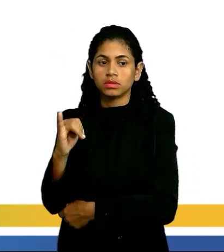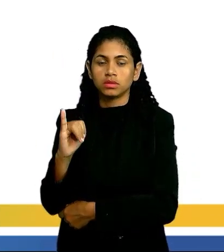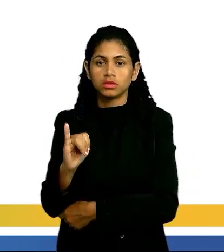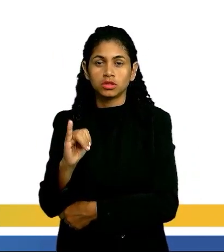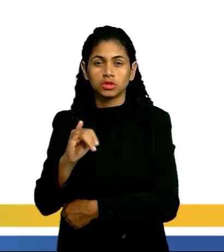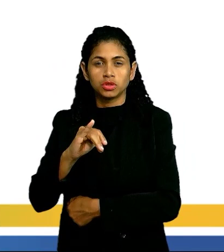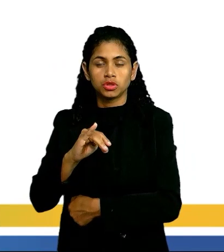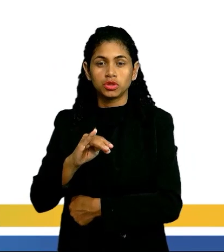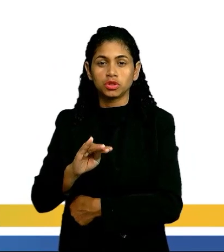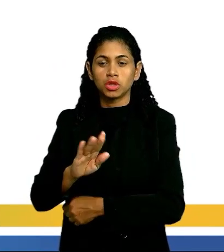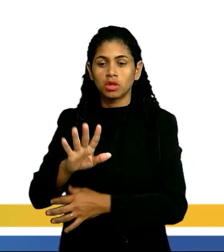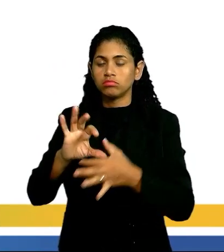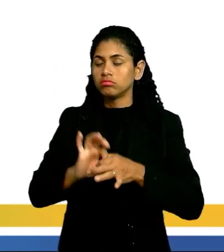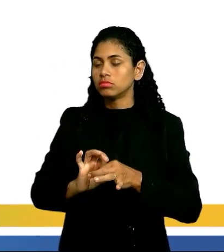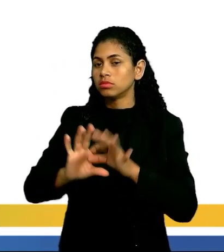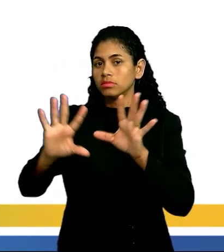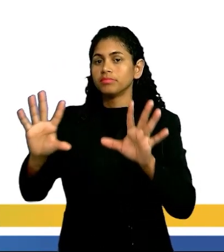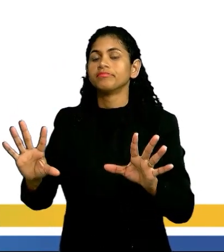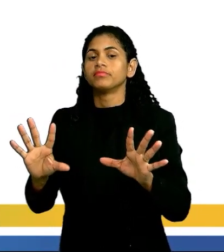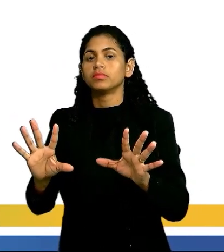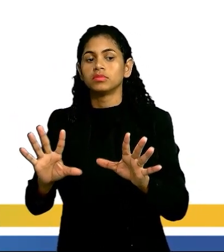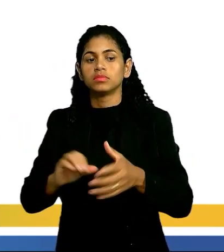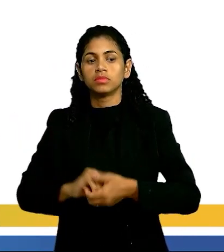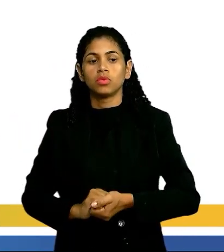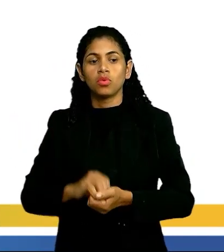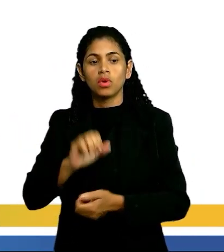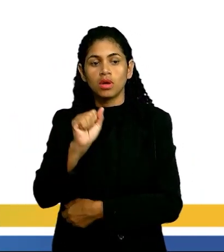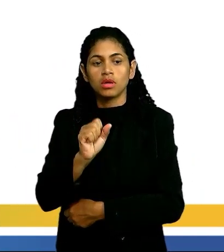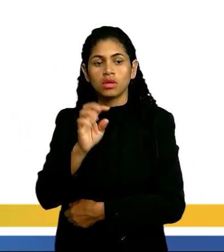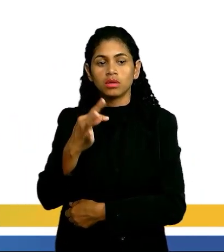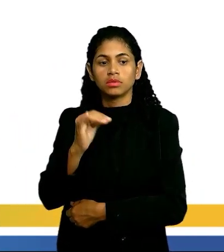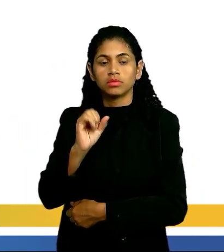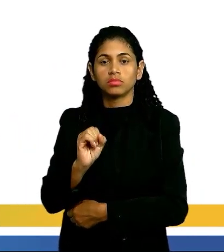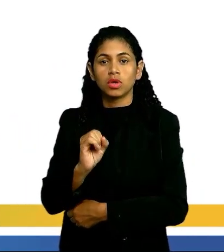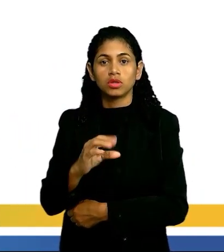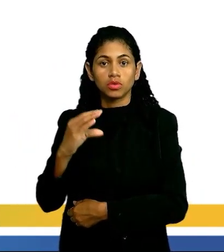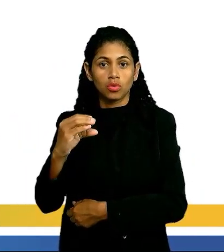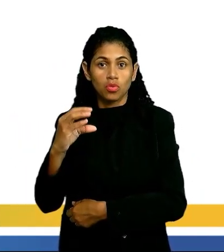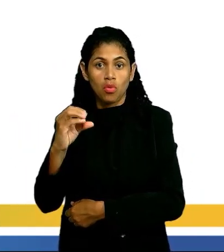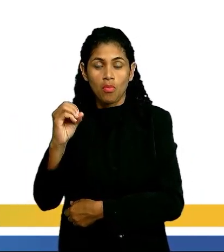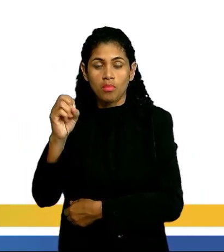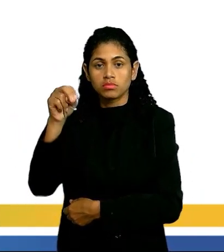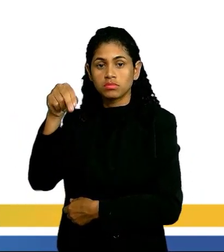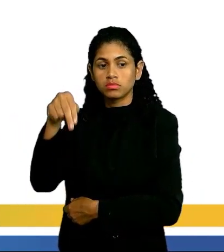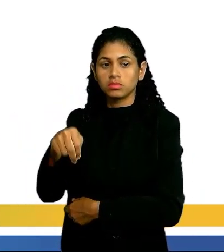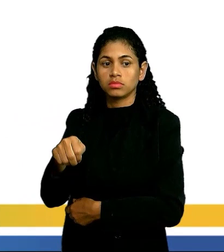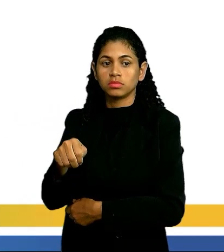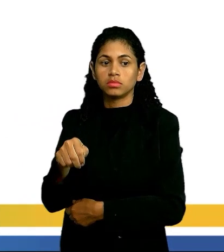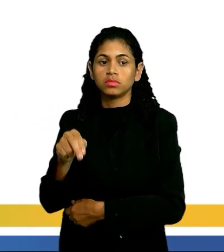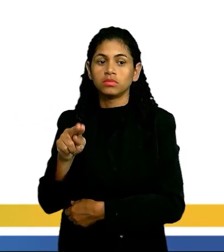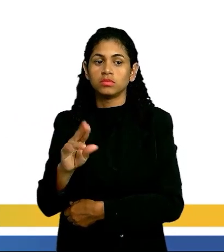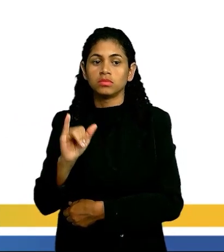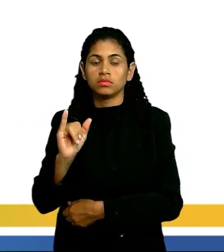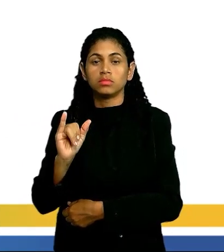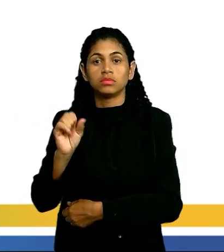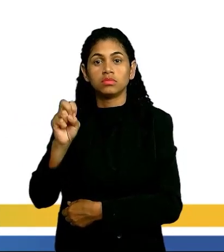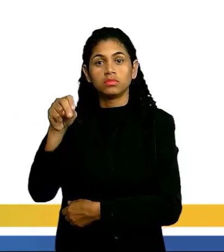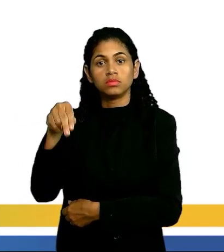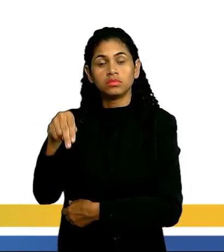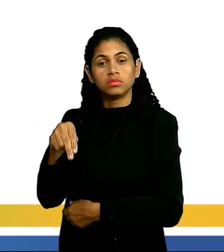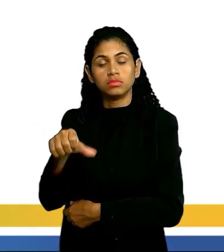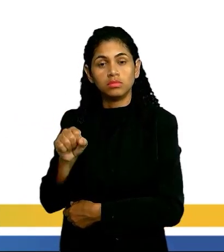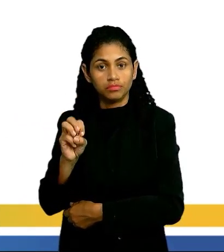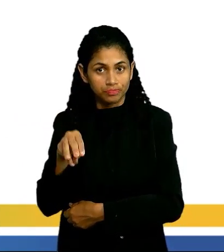conta da crise de 29 mesmo, um anticomunismo, né, a exaltação da guerra, a exaltação